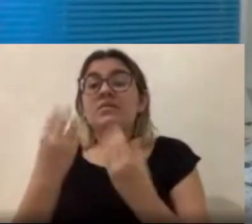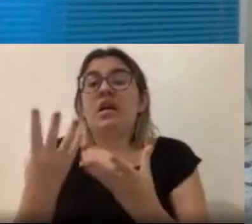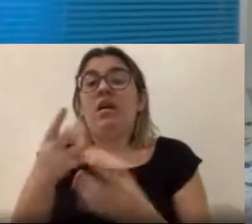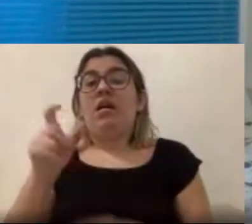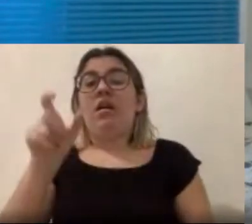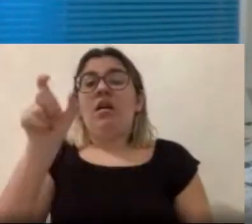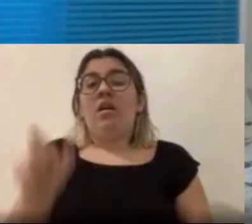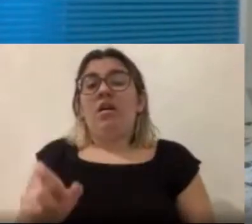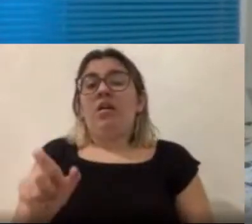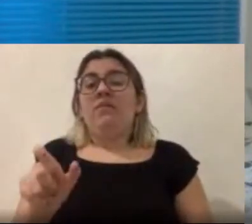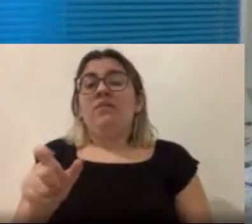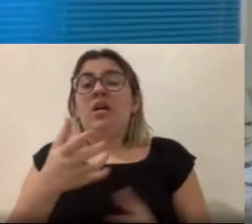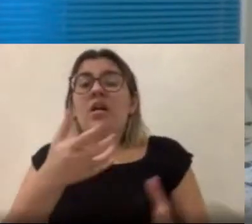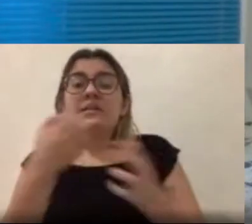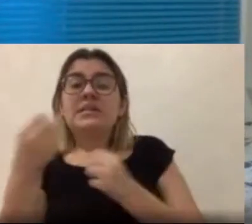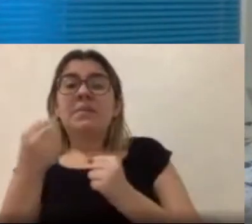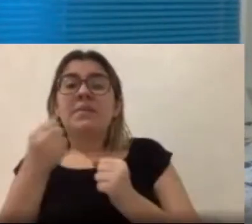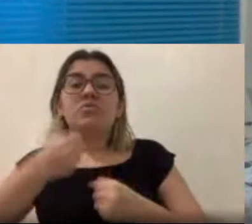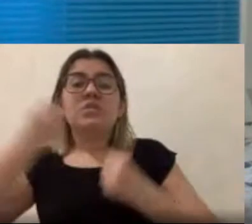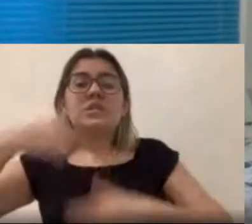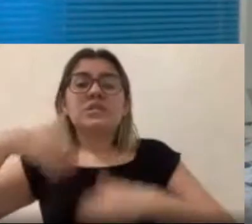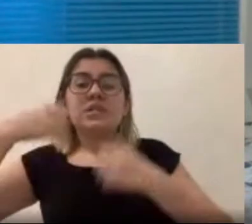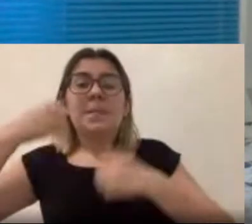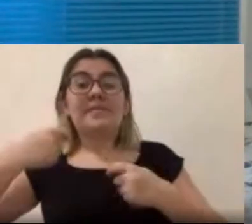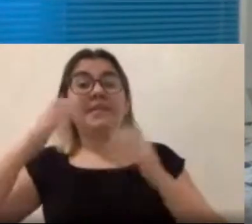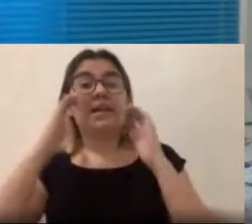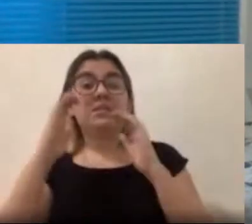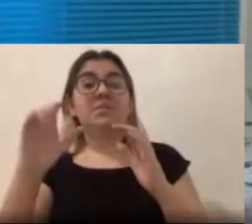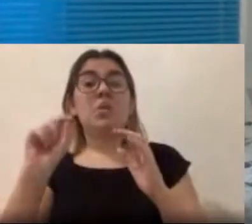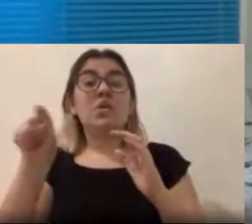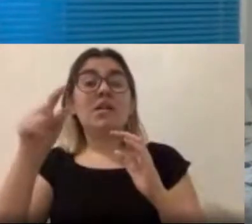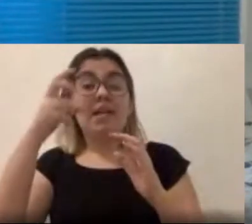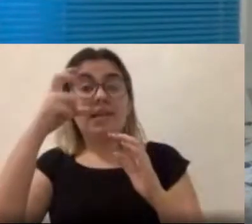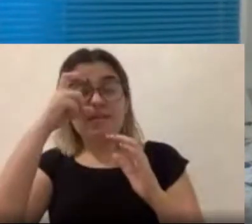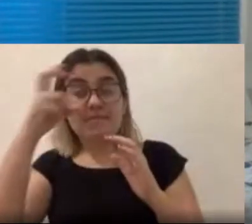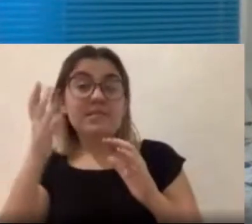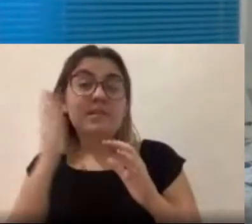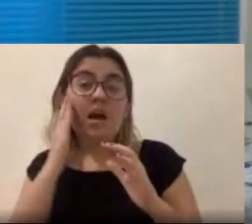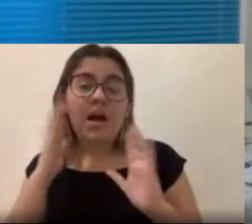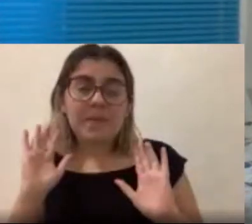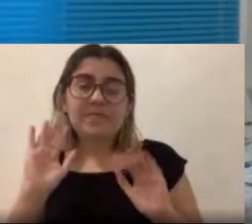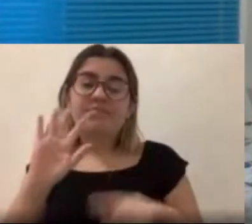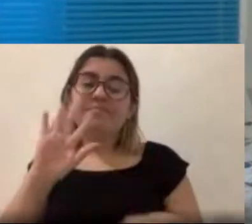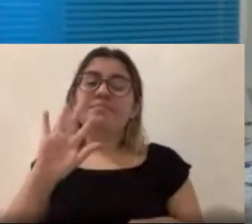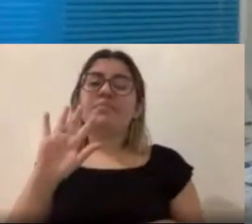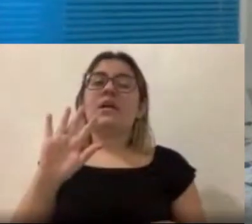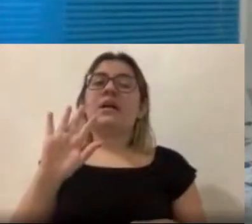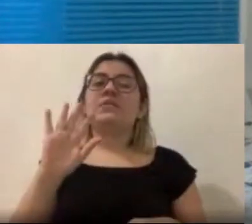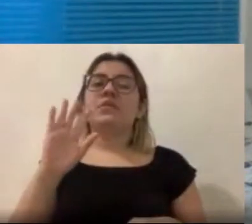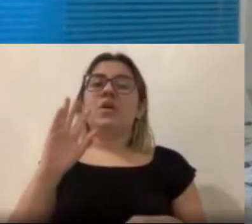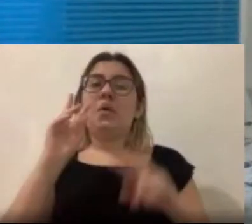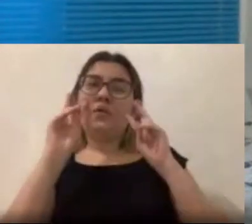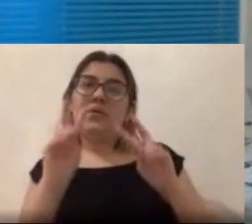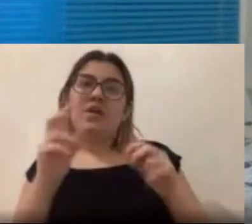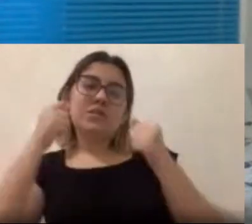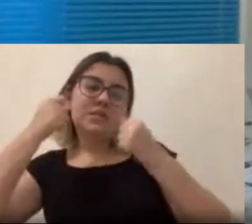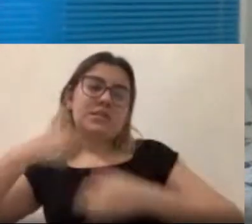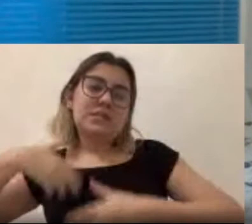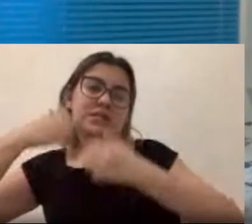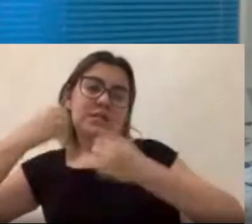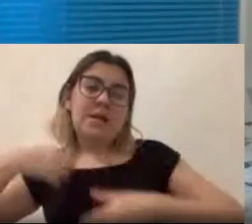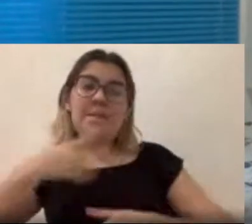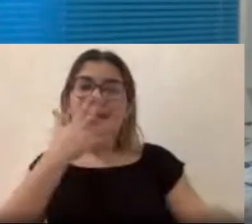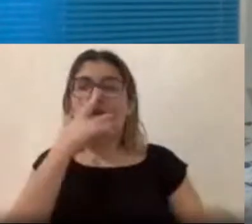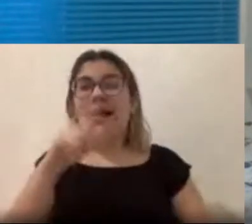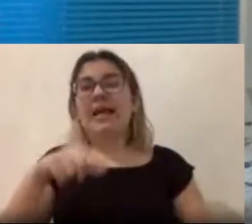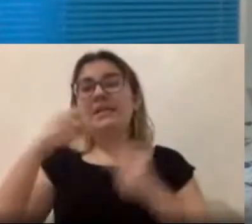nenhum, eu acho interessante que a gente olhe para a audiodescrição como uma explicação de uma obra de